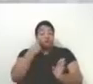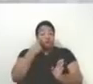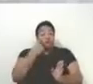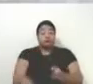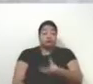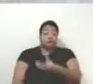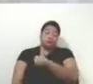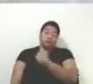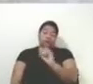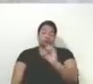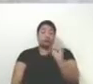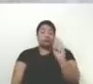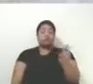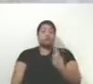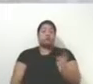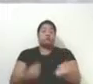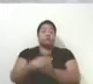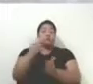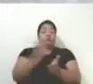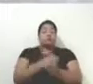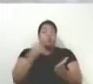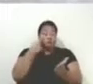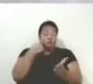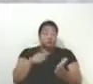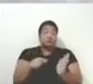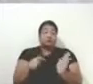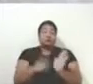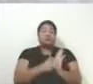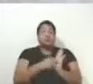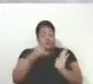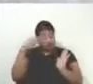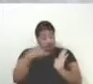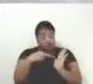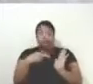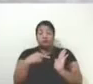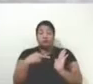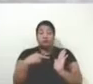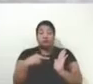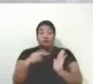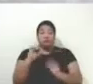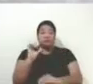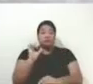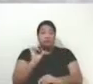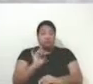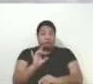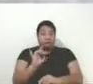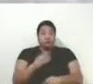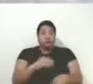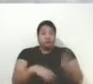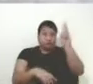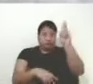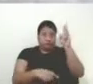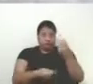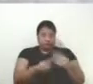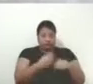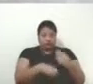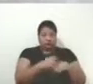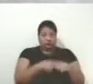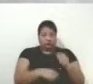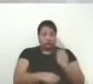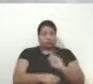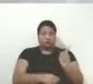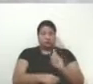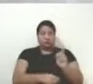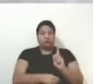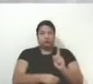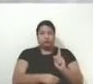E é claro que não vai ficar só no âmbito administrativo de quem é a responsabilidade. Não basta jogar as costas no